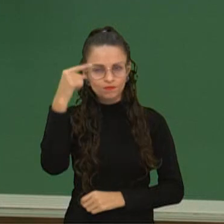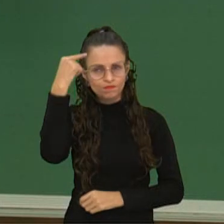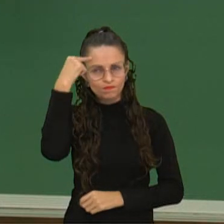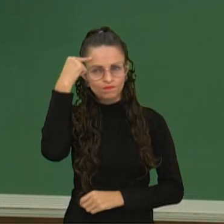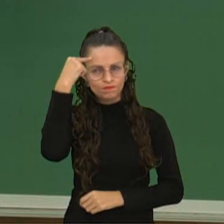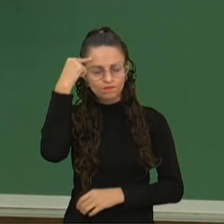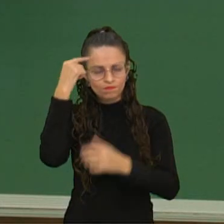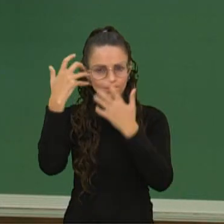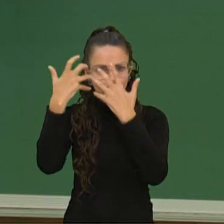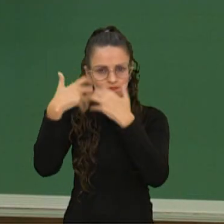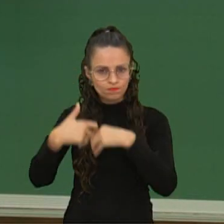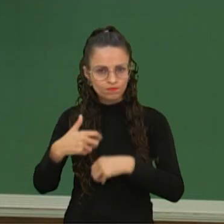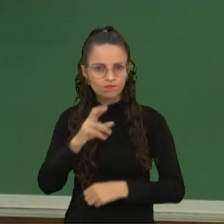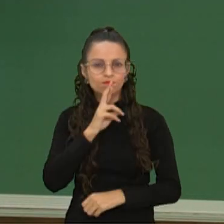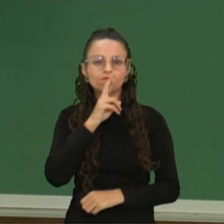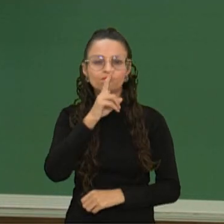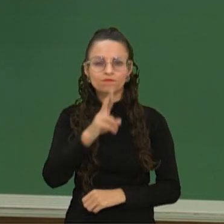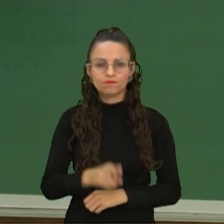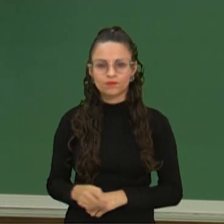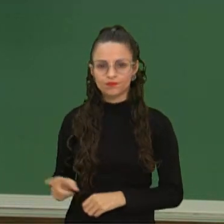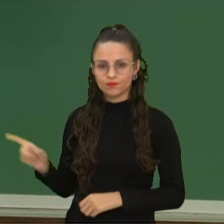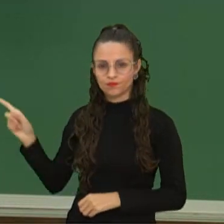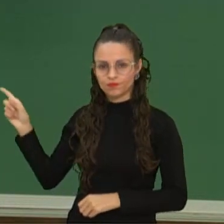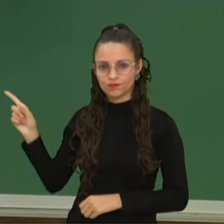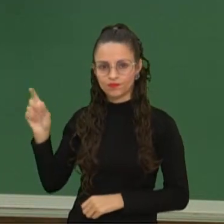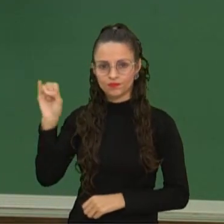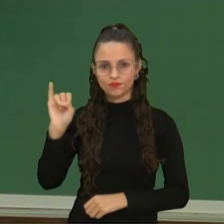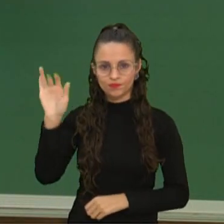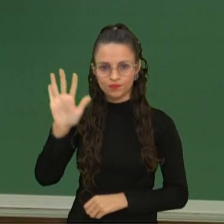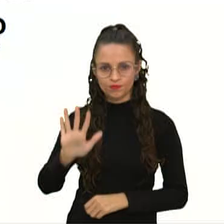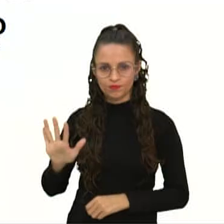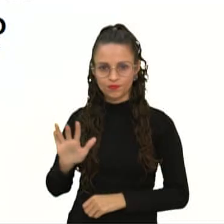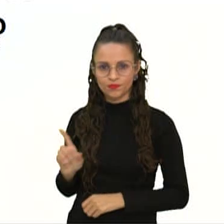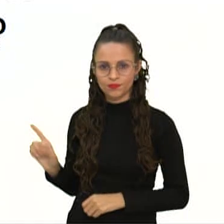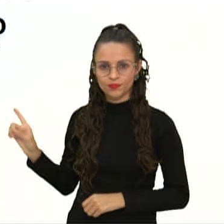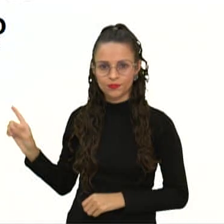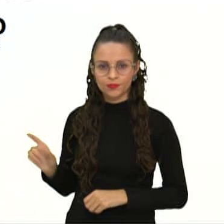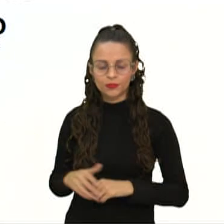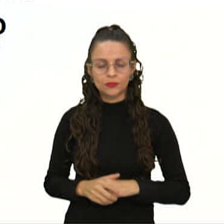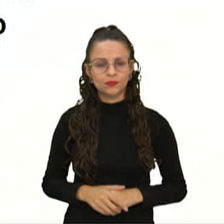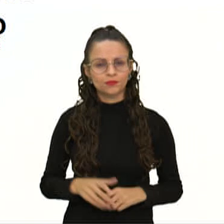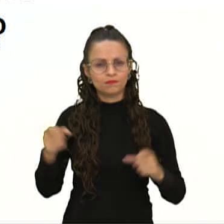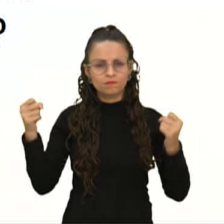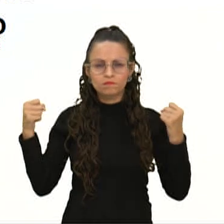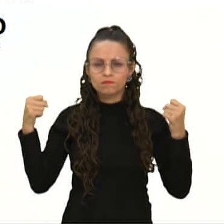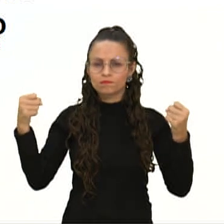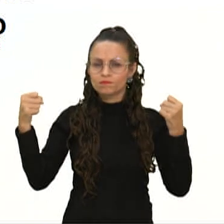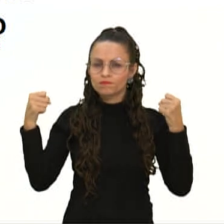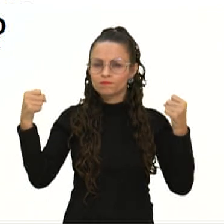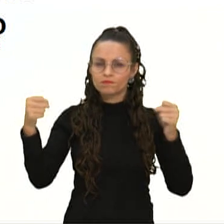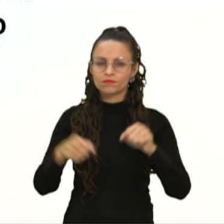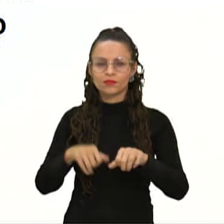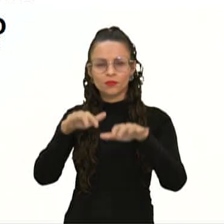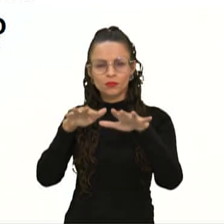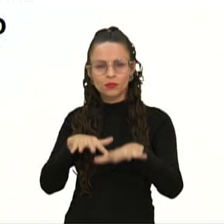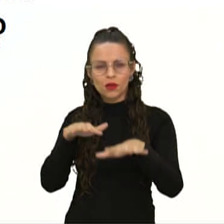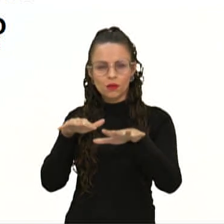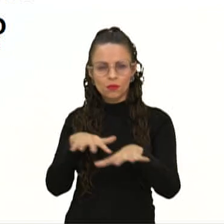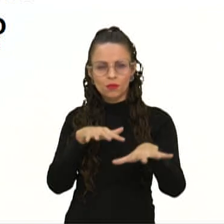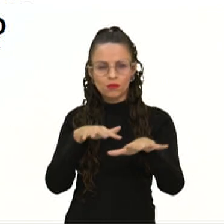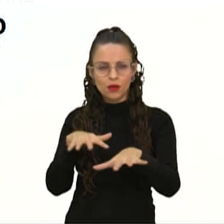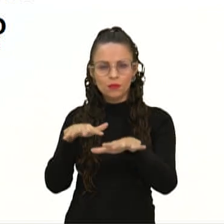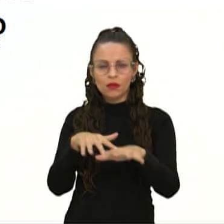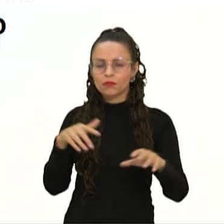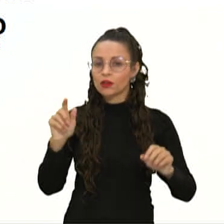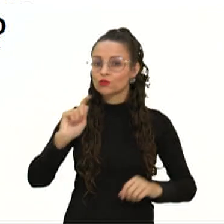e responder. Nós temos aqui uma imagem que é um protesto que diz respeito